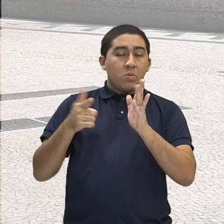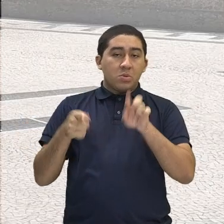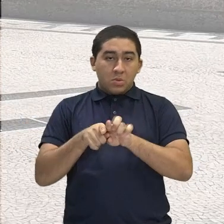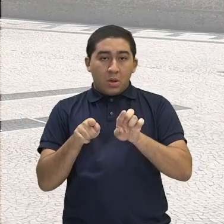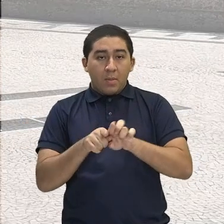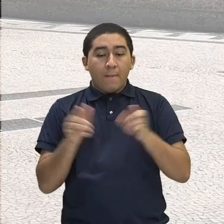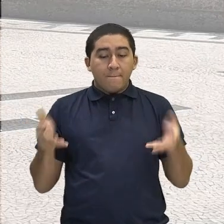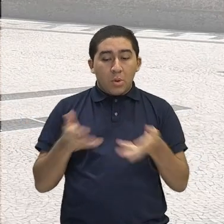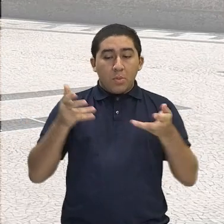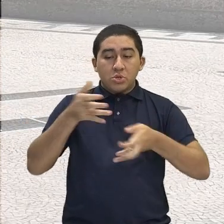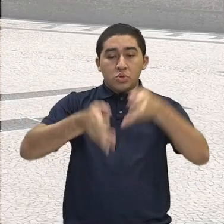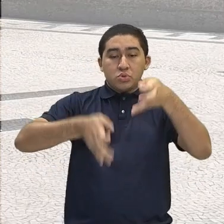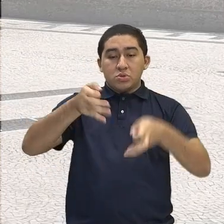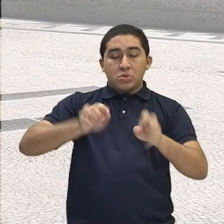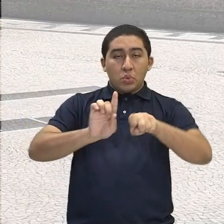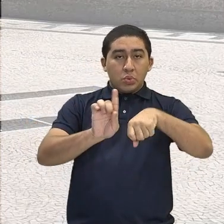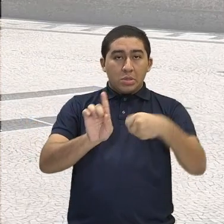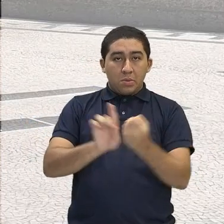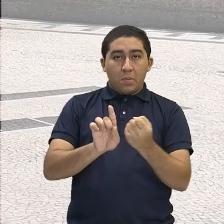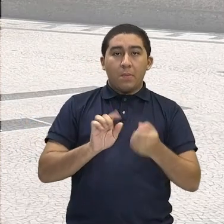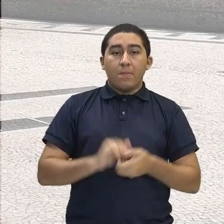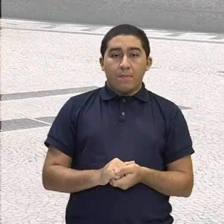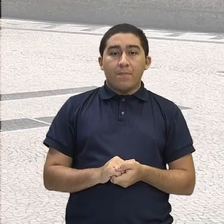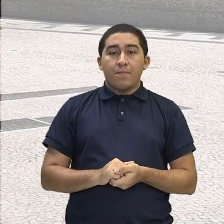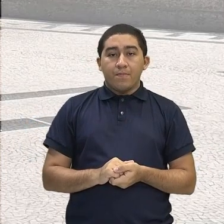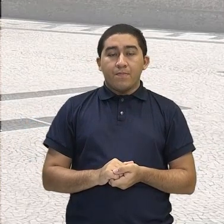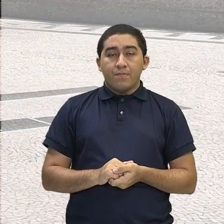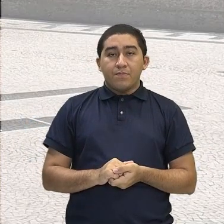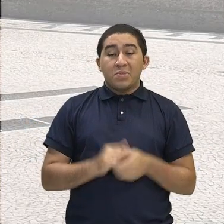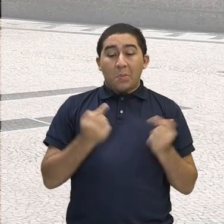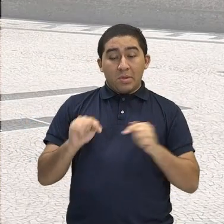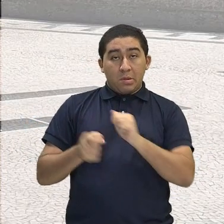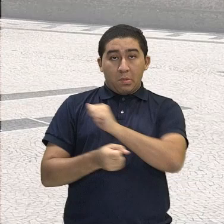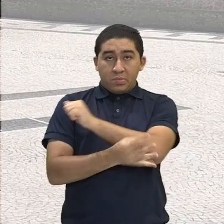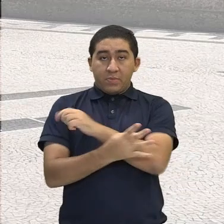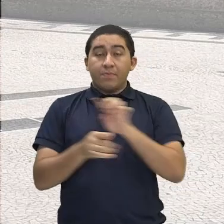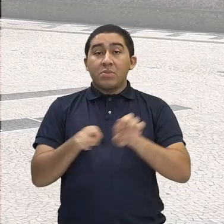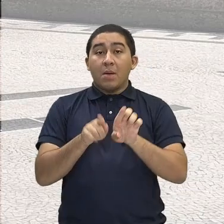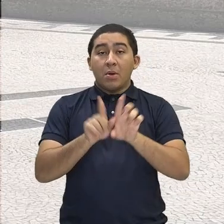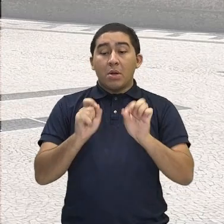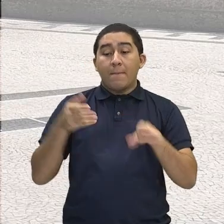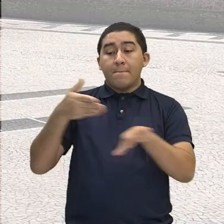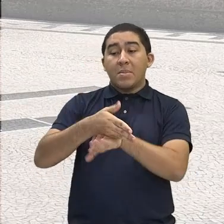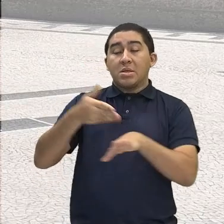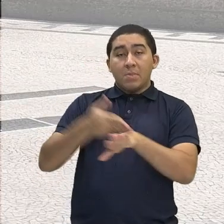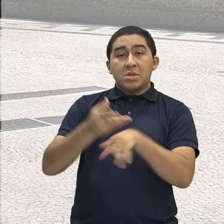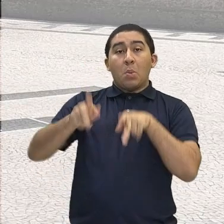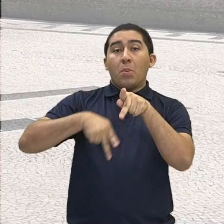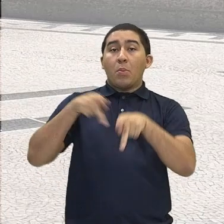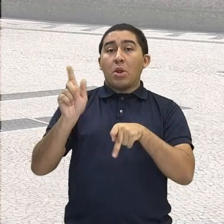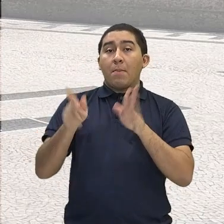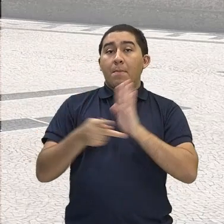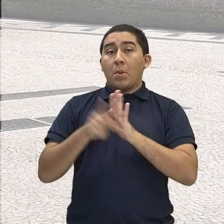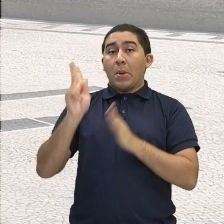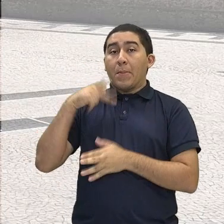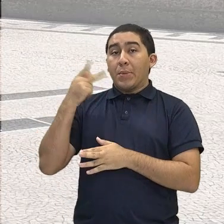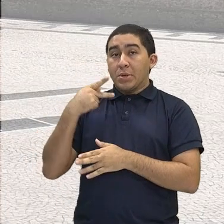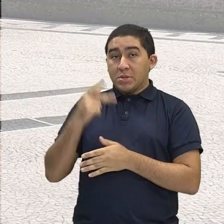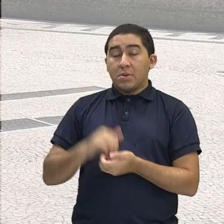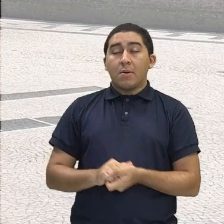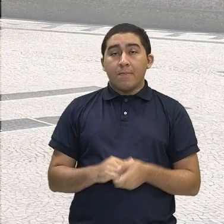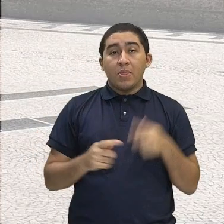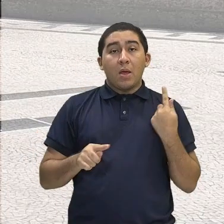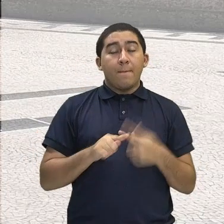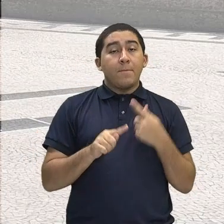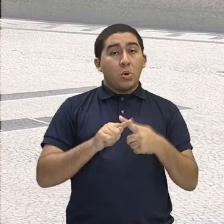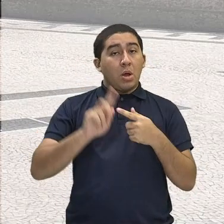disso, eles queriam também a ampliação da participação popular na política, visto que a